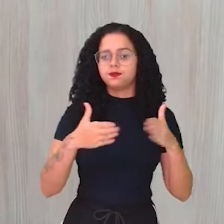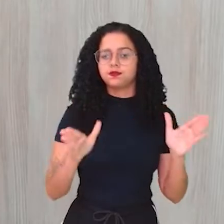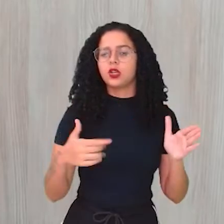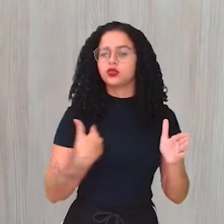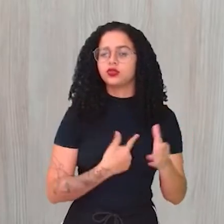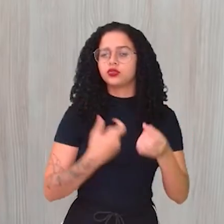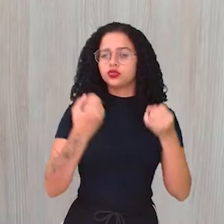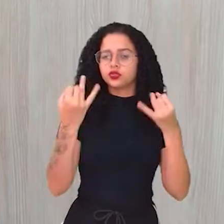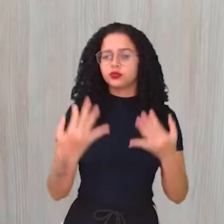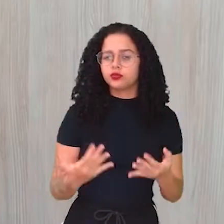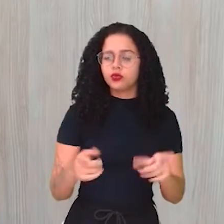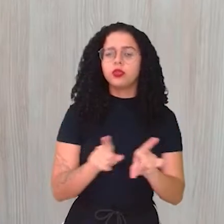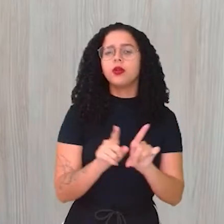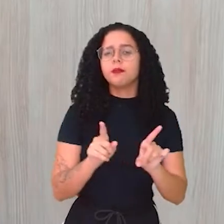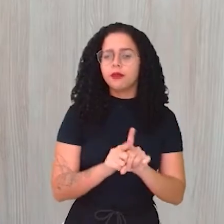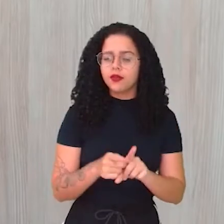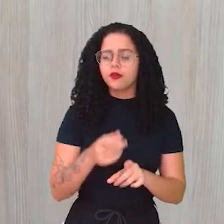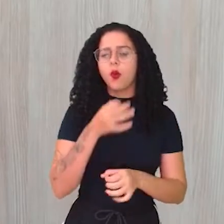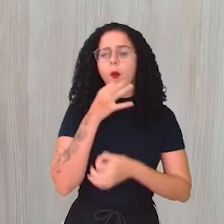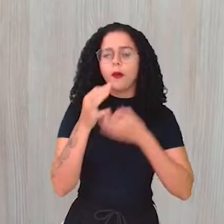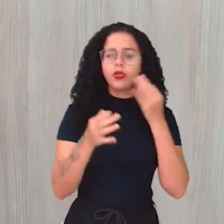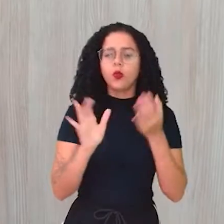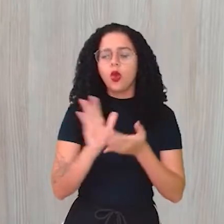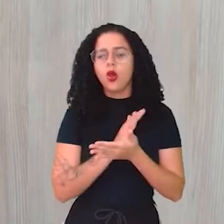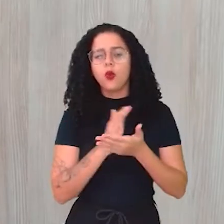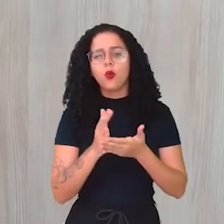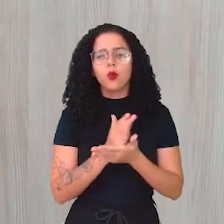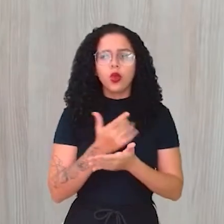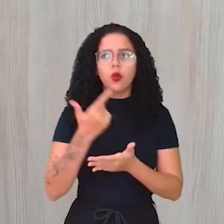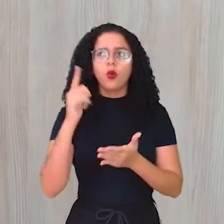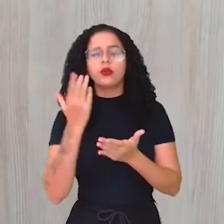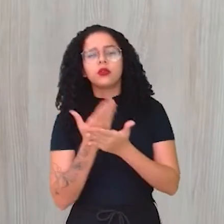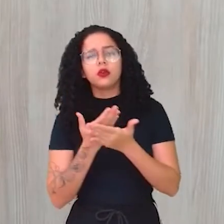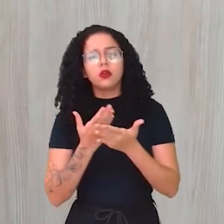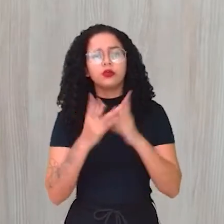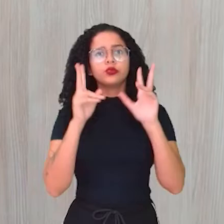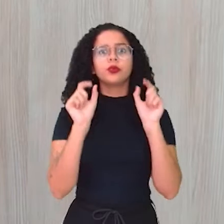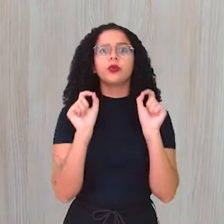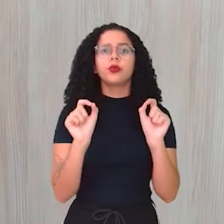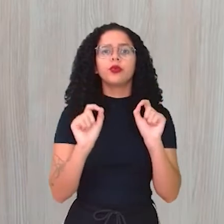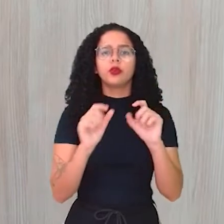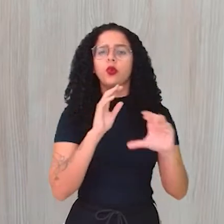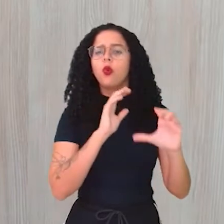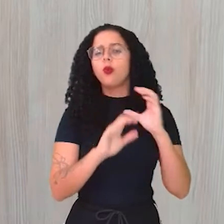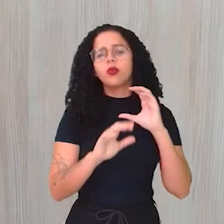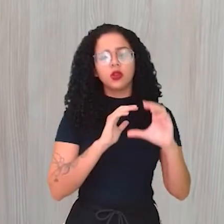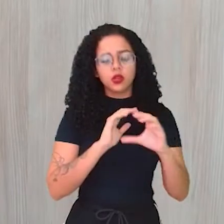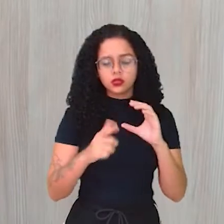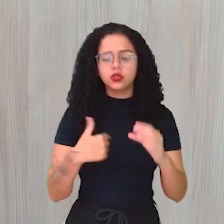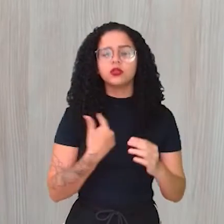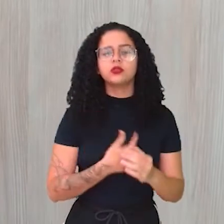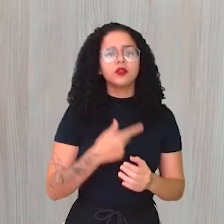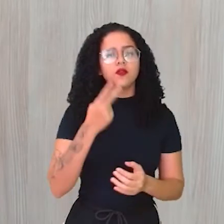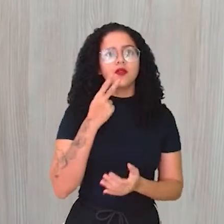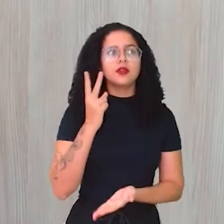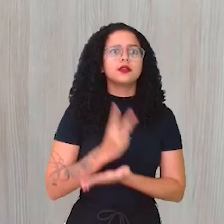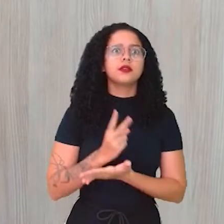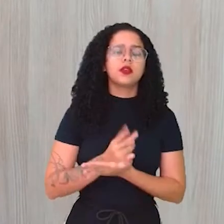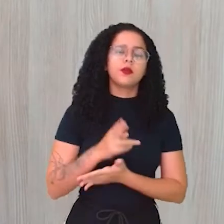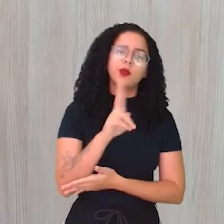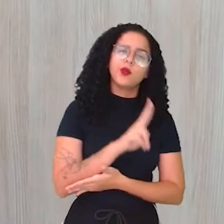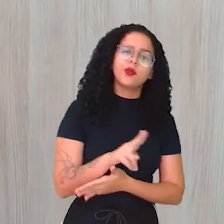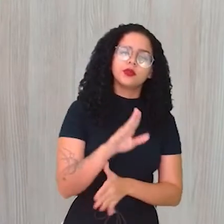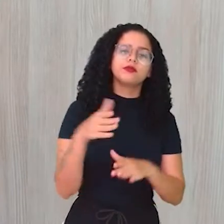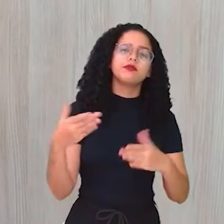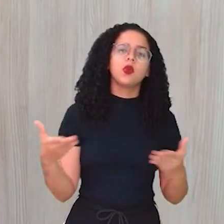acabou falando em outras aulas, que é a comunicação, né? Algo que é tão falado assim por nós, que a gente usa tanto, e